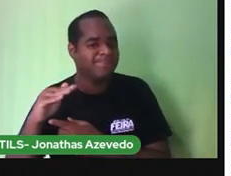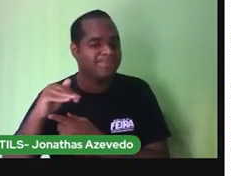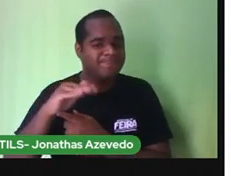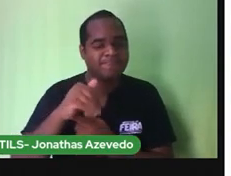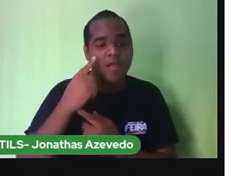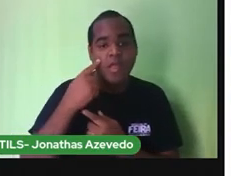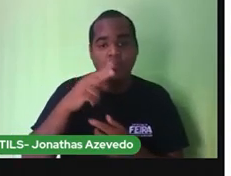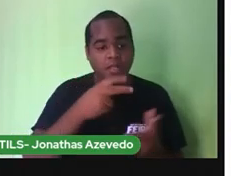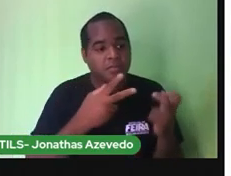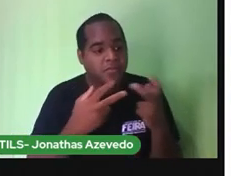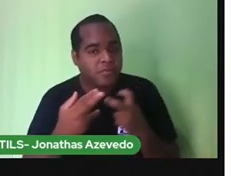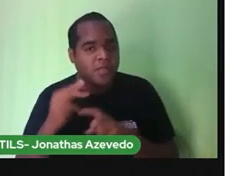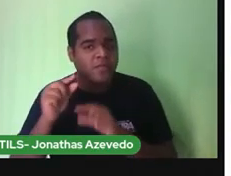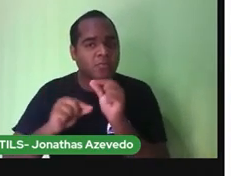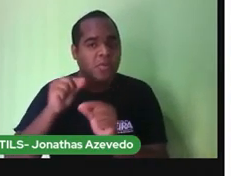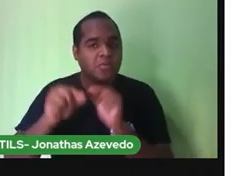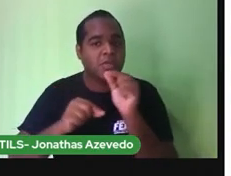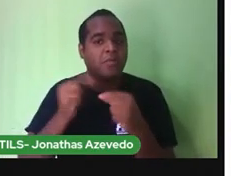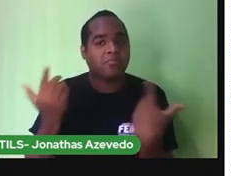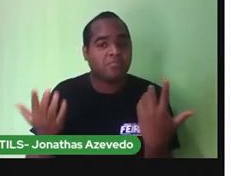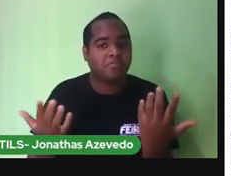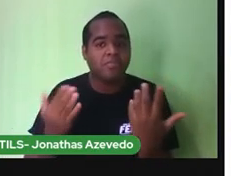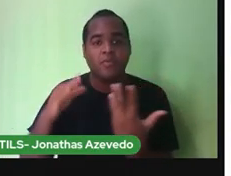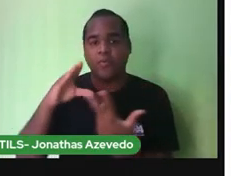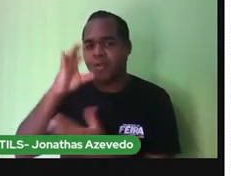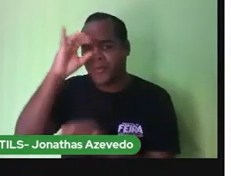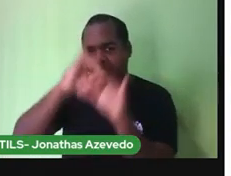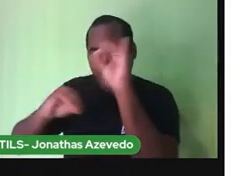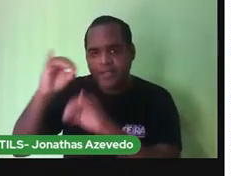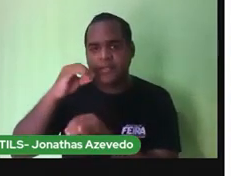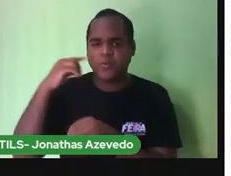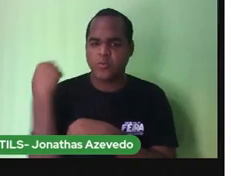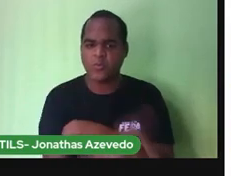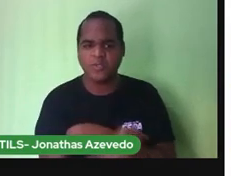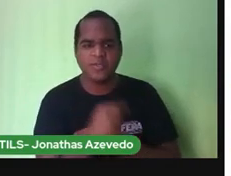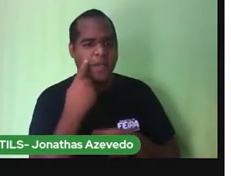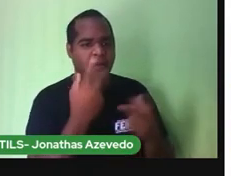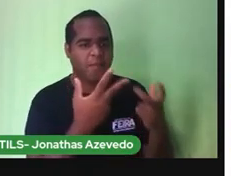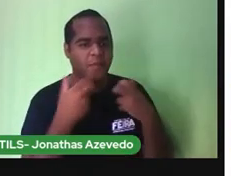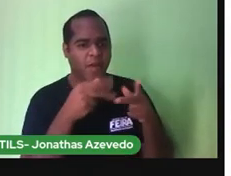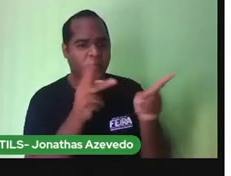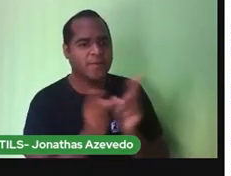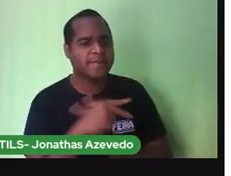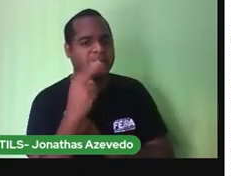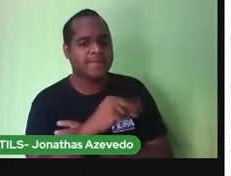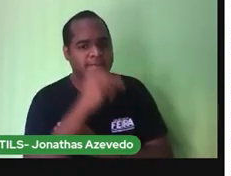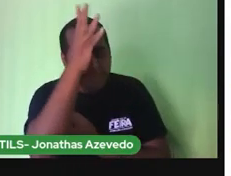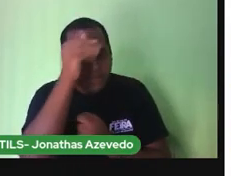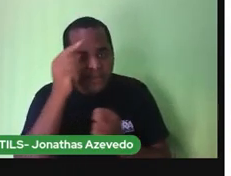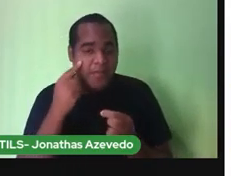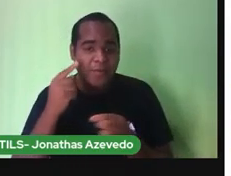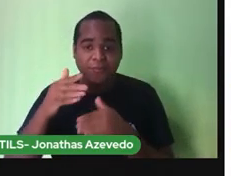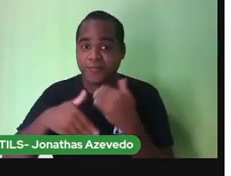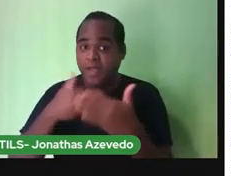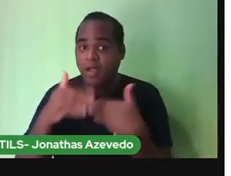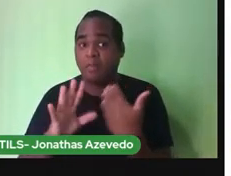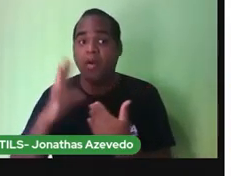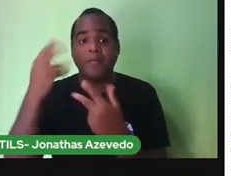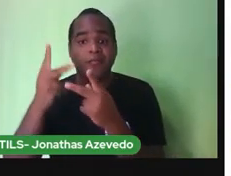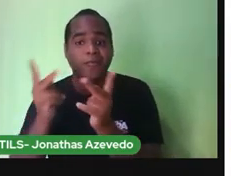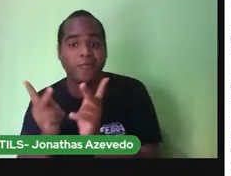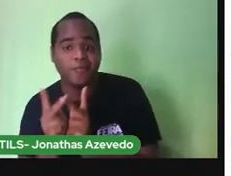lá vem o pato para ver o que que a o pato pateta pintou o caneco surrou a galinha bateu no